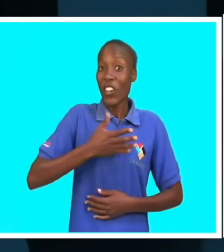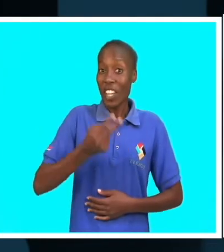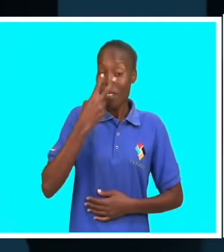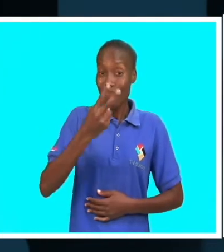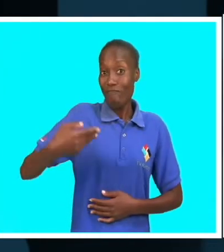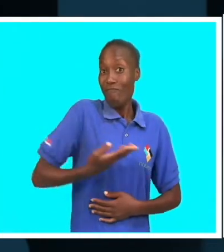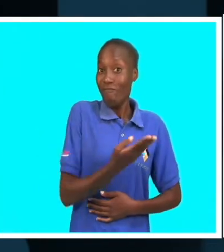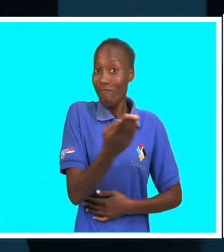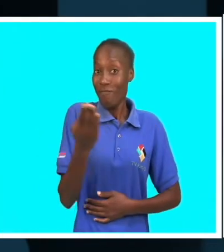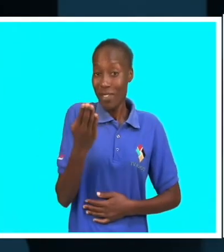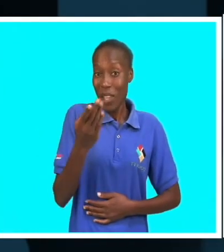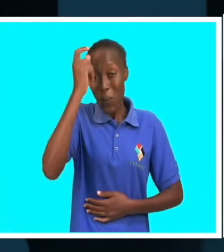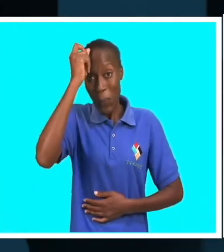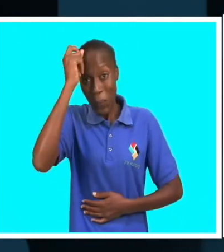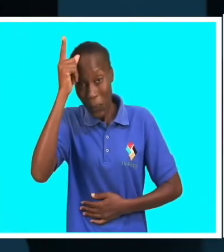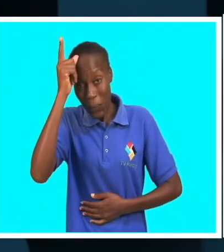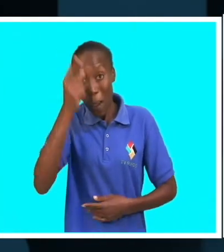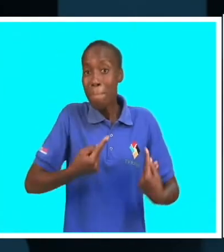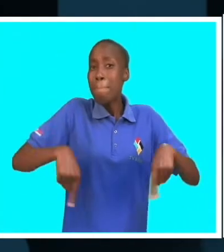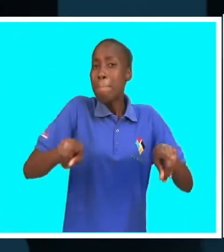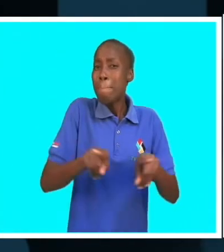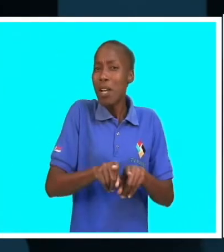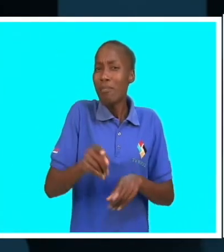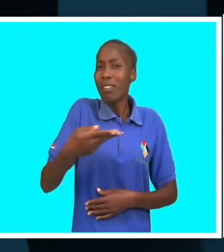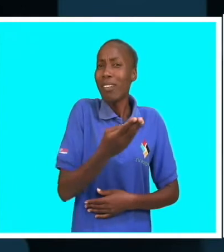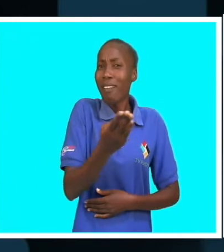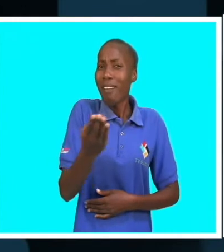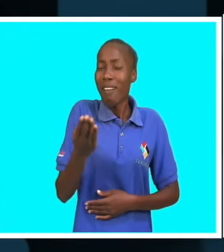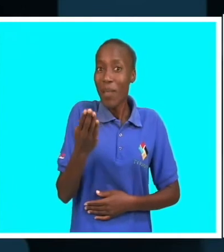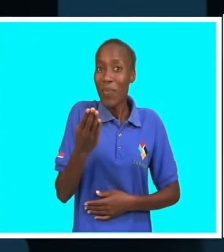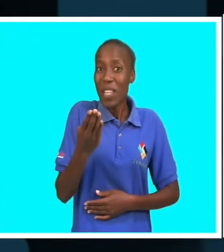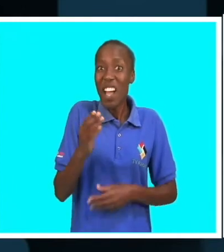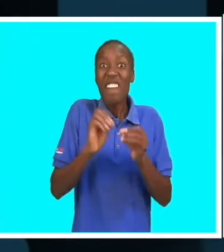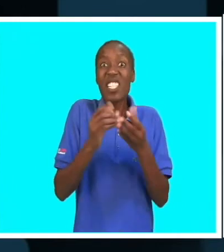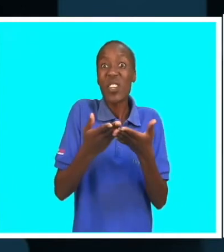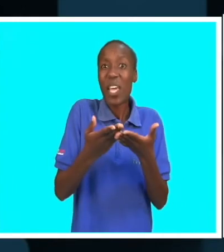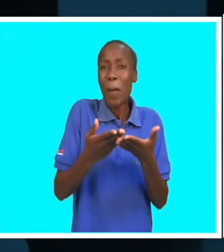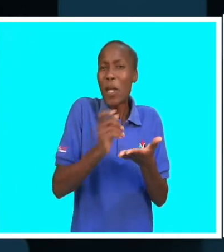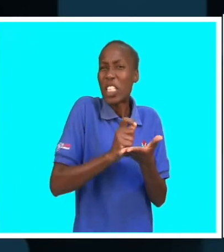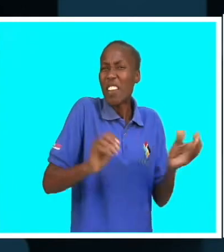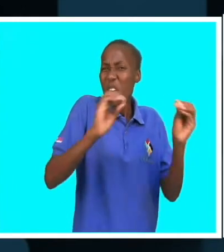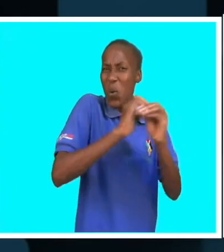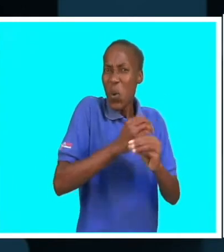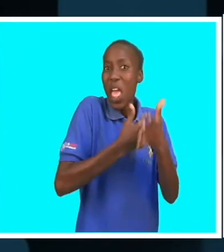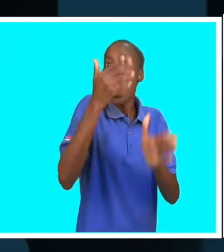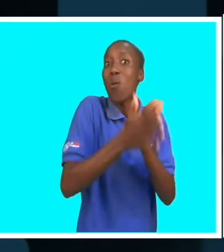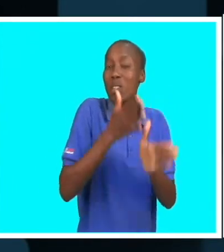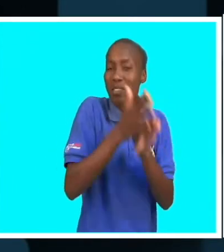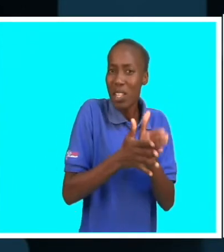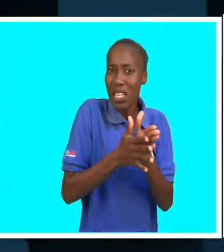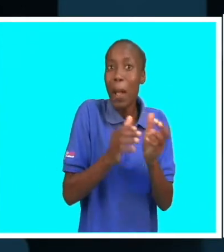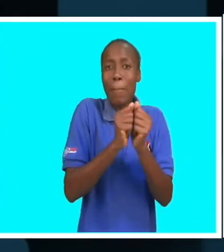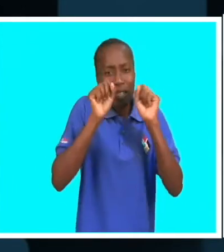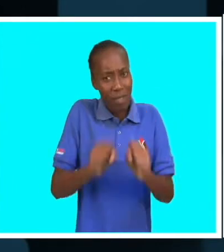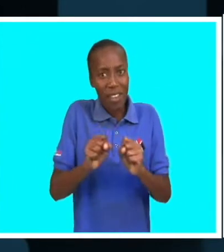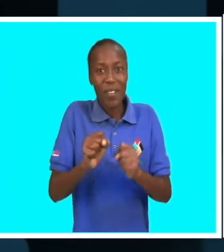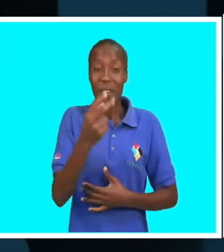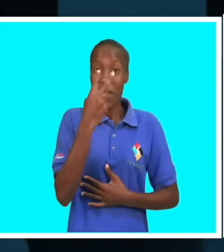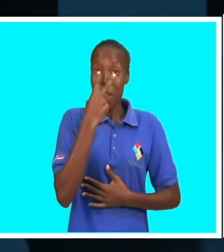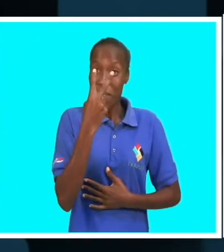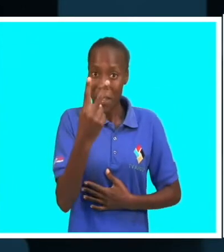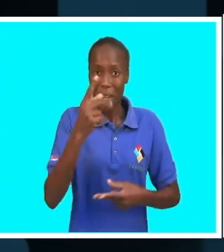Eu quero que eles façam a leitura da minha arte, mesmo que não esteja descrito de forma de sinais, mas que vive